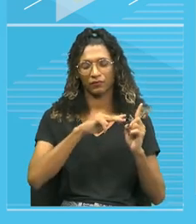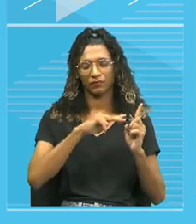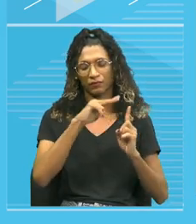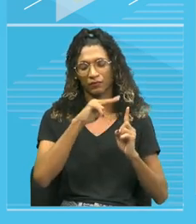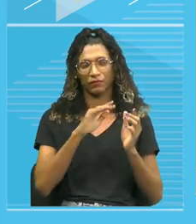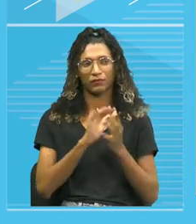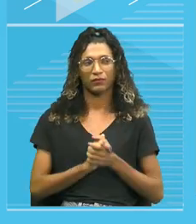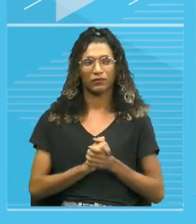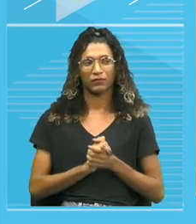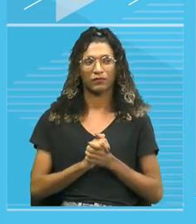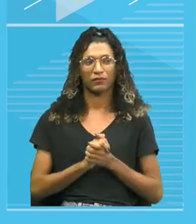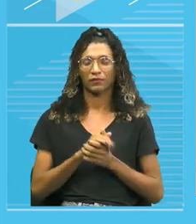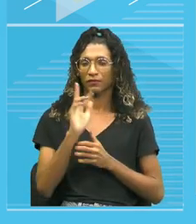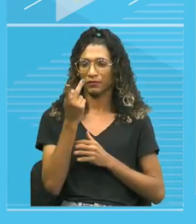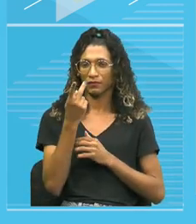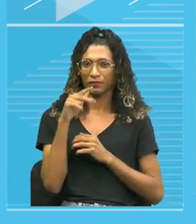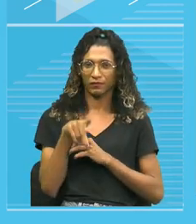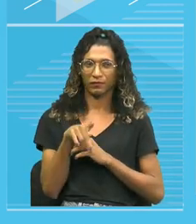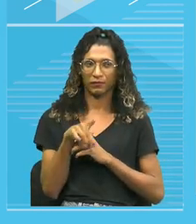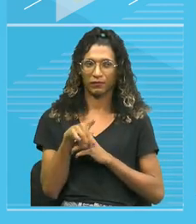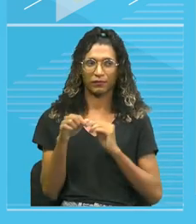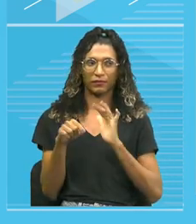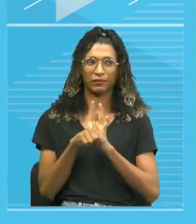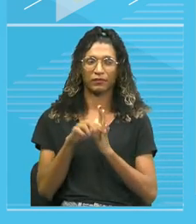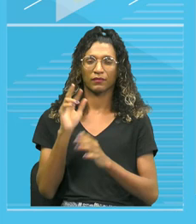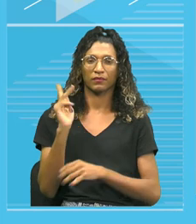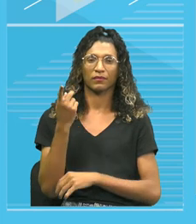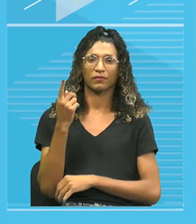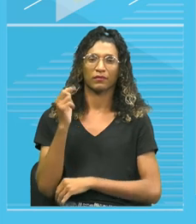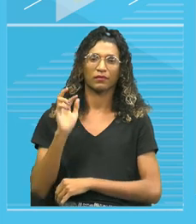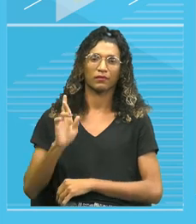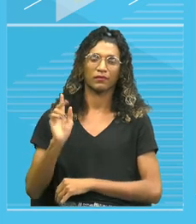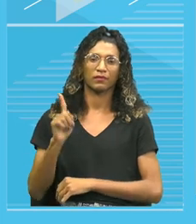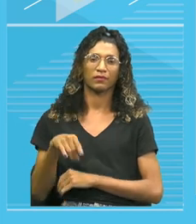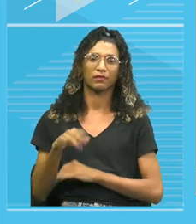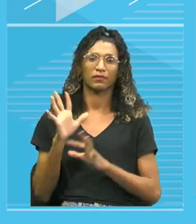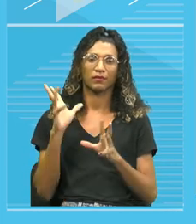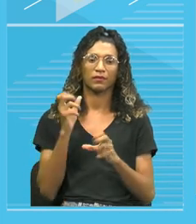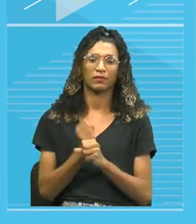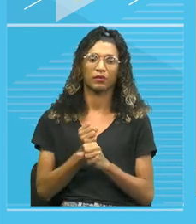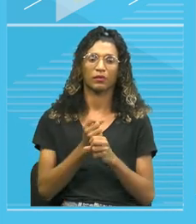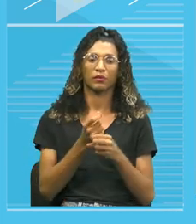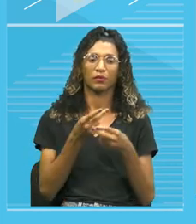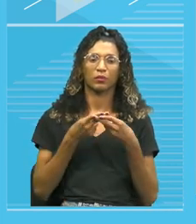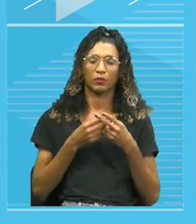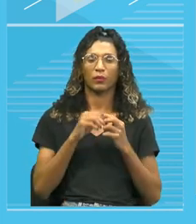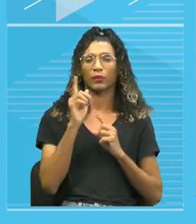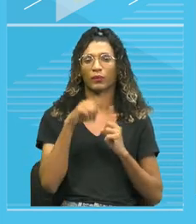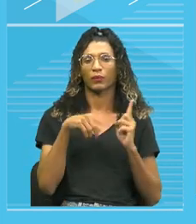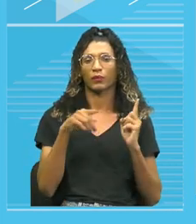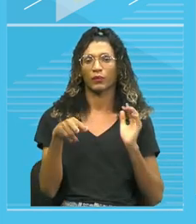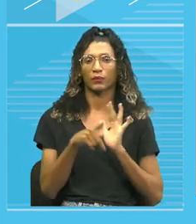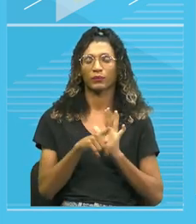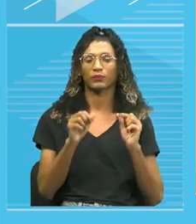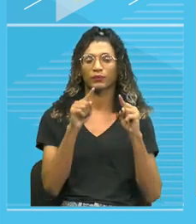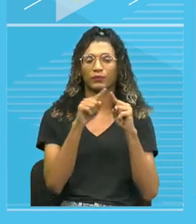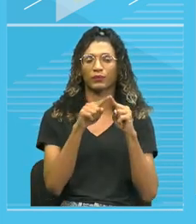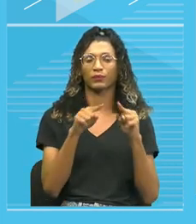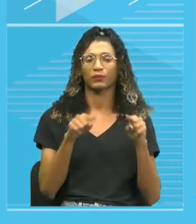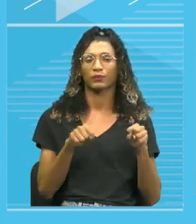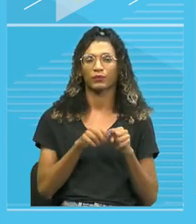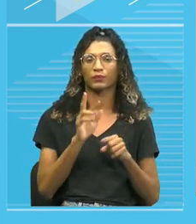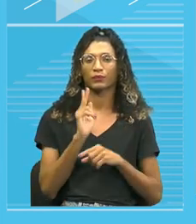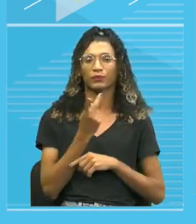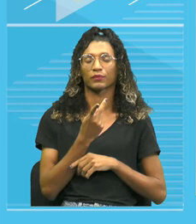menos a dos reais é o cálculo que a gente vai utilizar de variação de entalpia quando estivermos falando